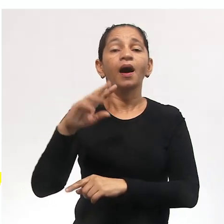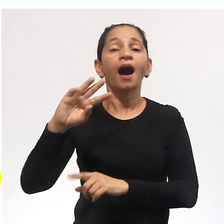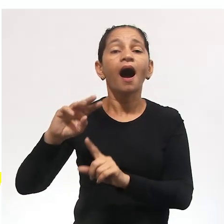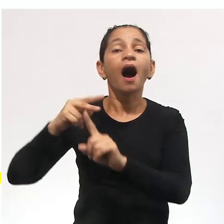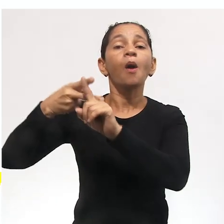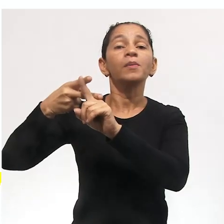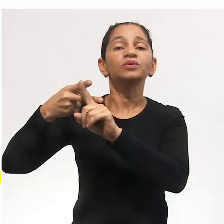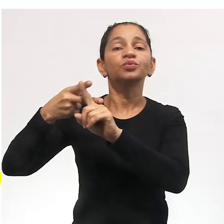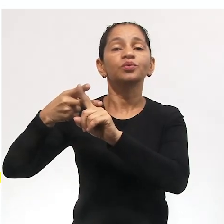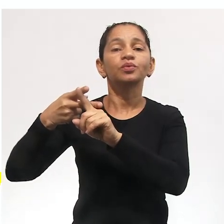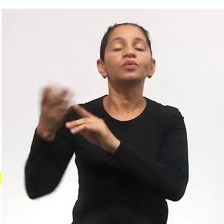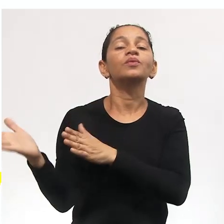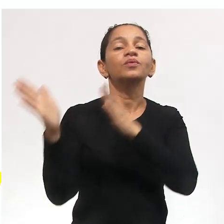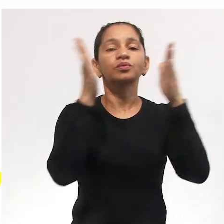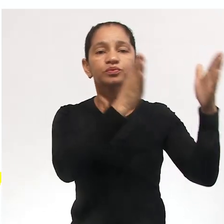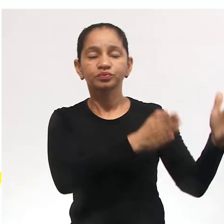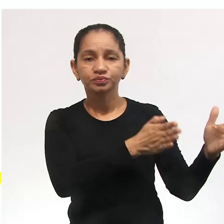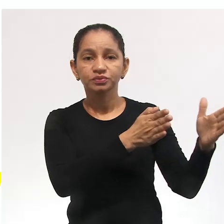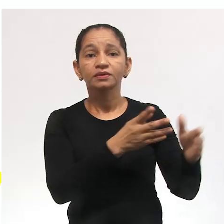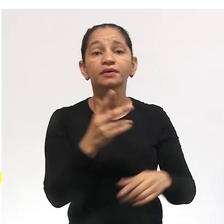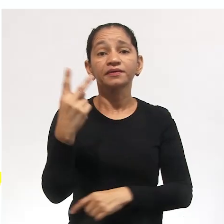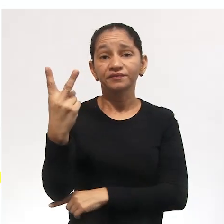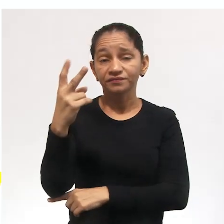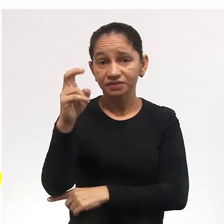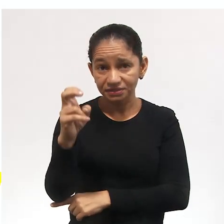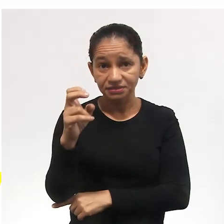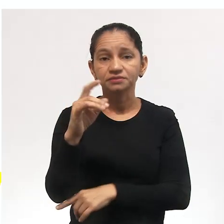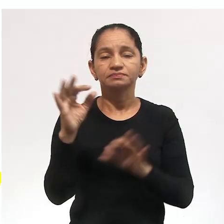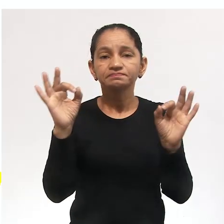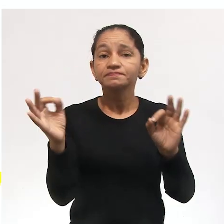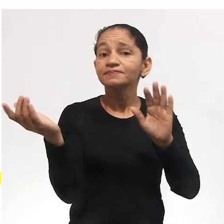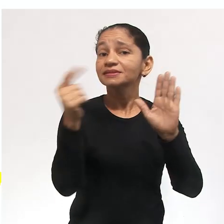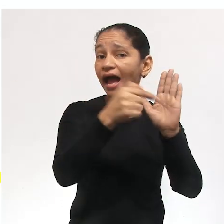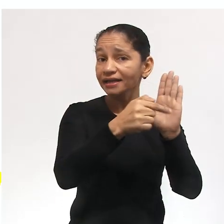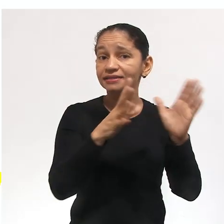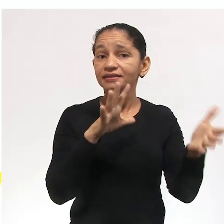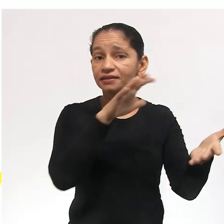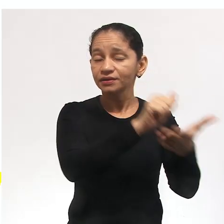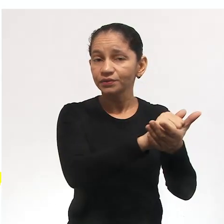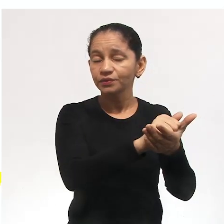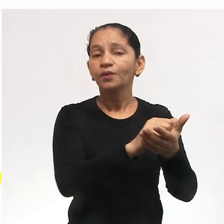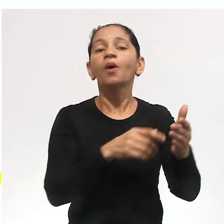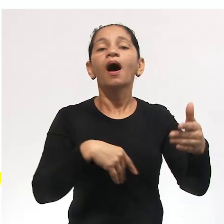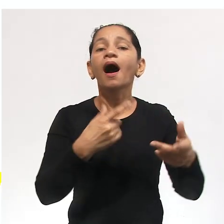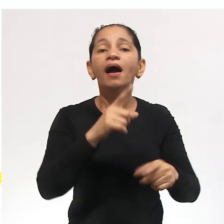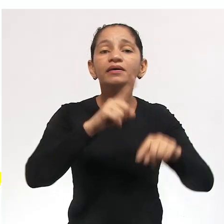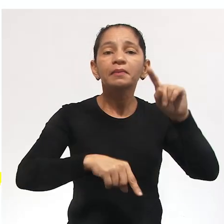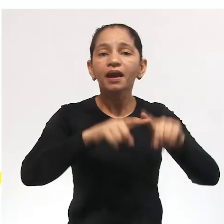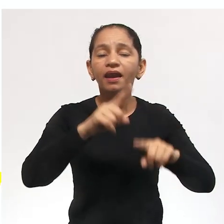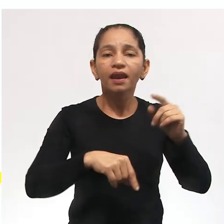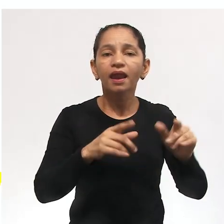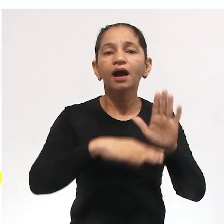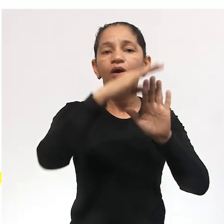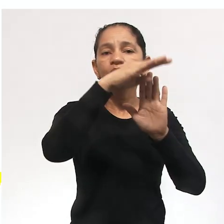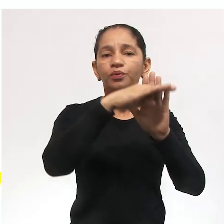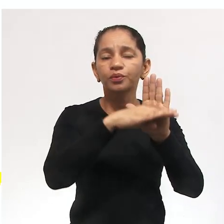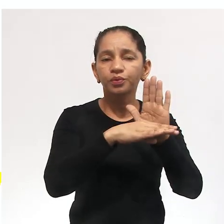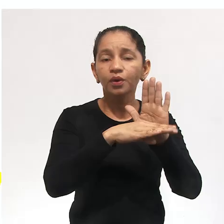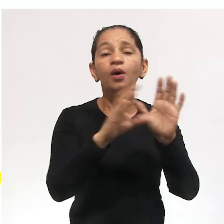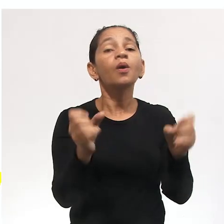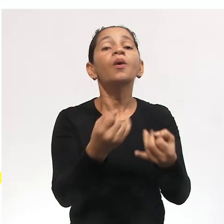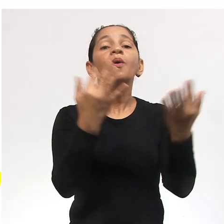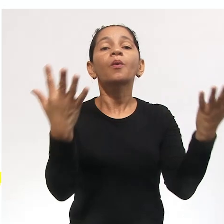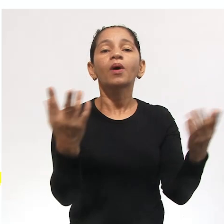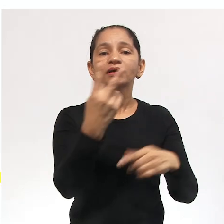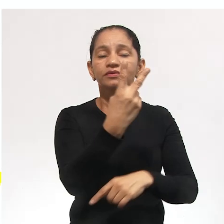de 25 veio para 35. E a gente registrou a saída desse valor lá do nosso estoque. De 23 foi para 13. Olha só